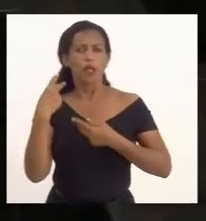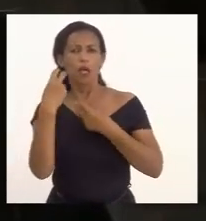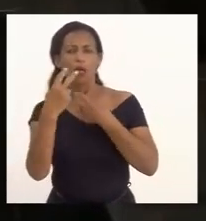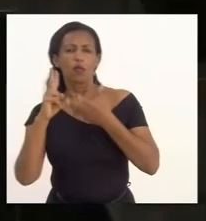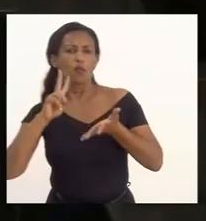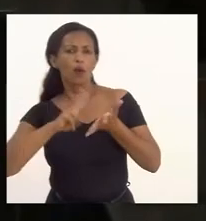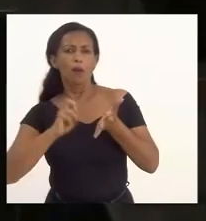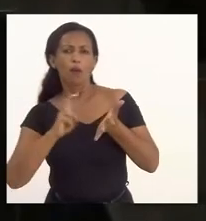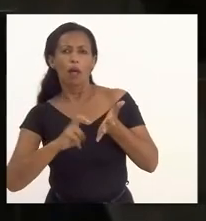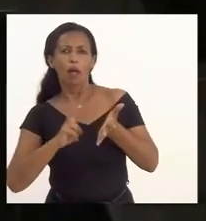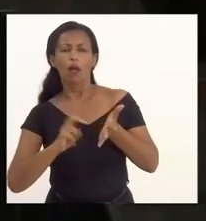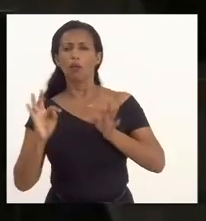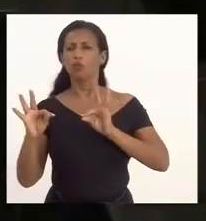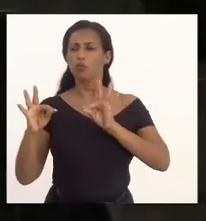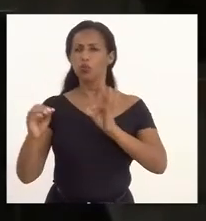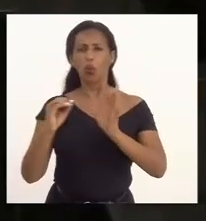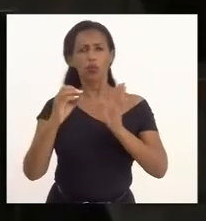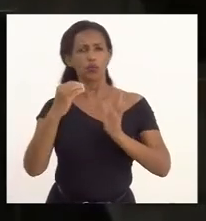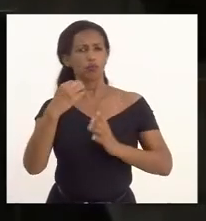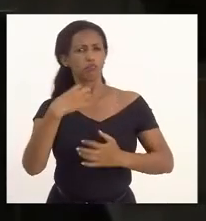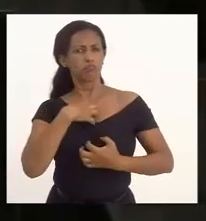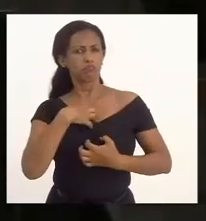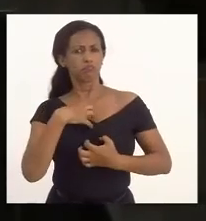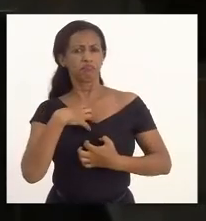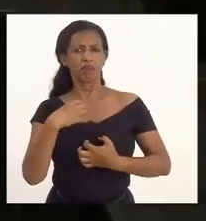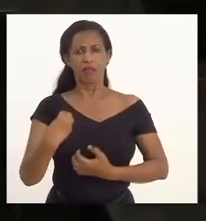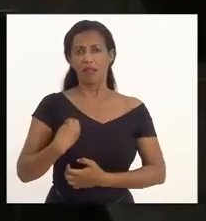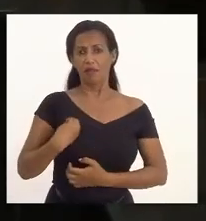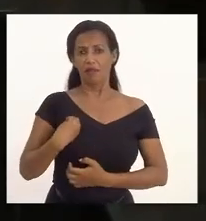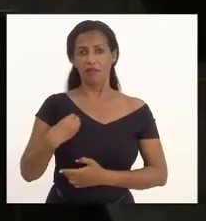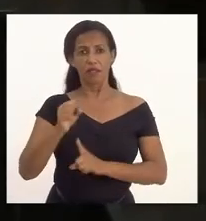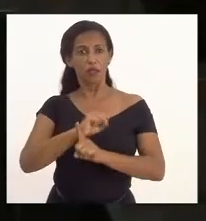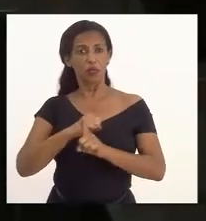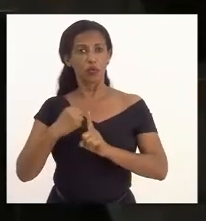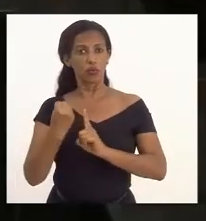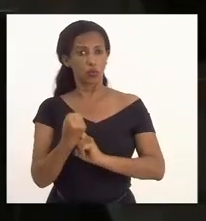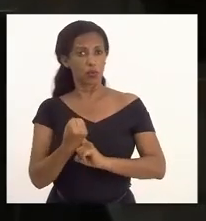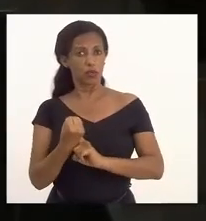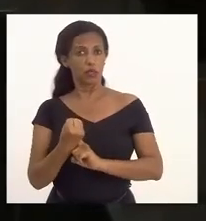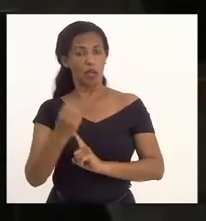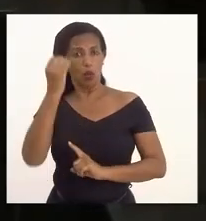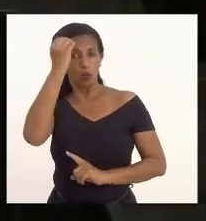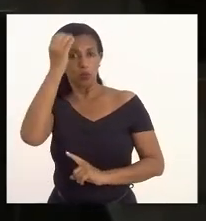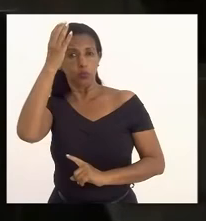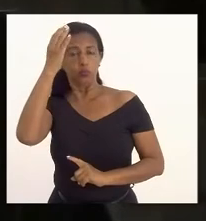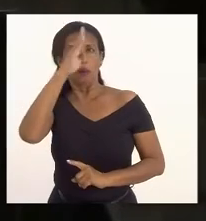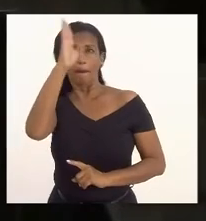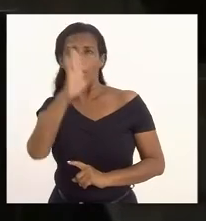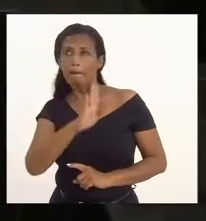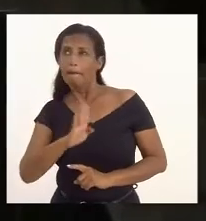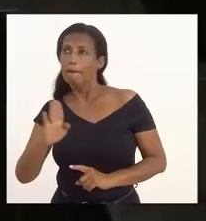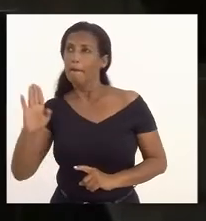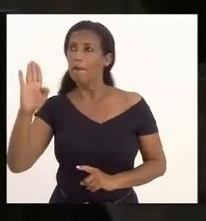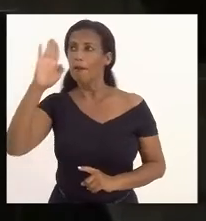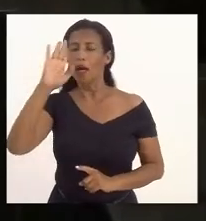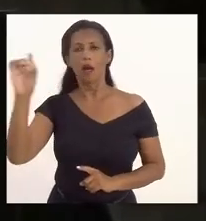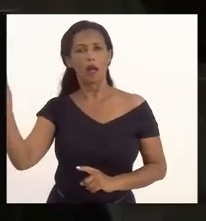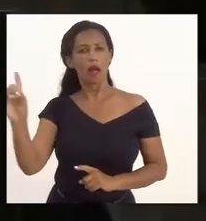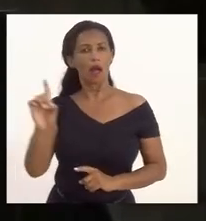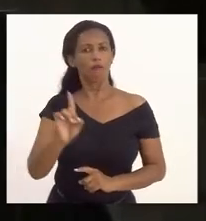vocabulário, em todos os aspectos da vida social e cultural brasileira, está presente de forma